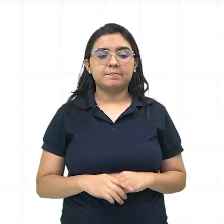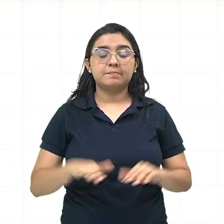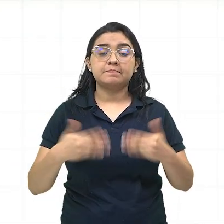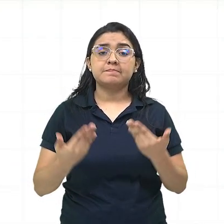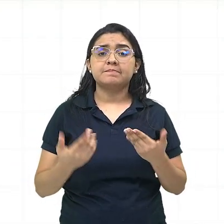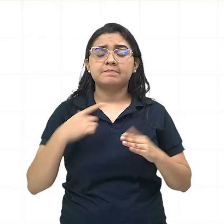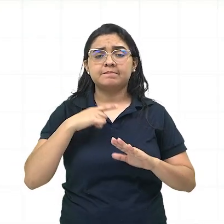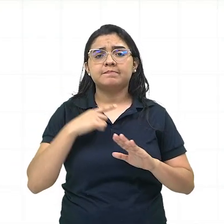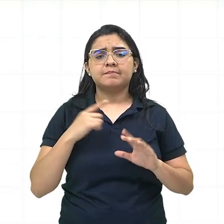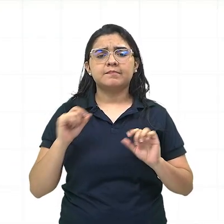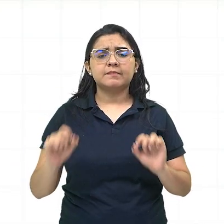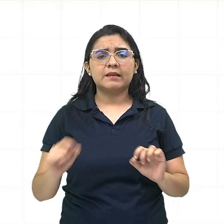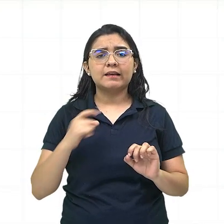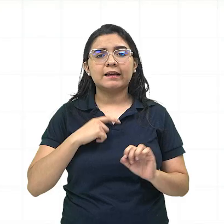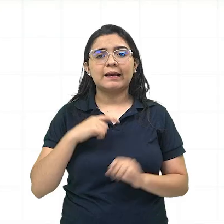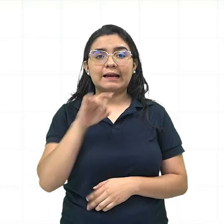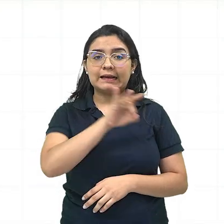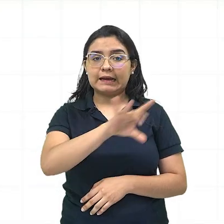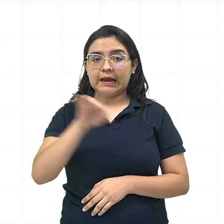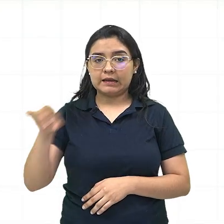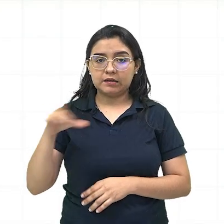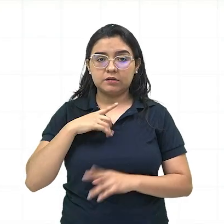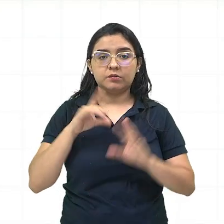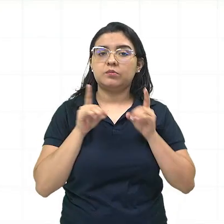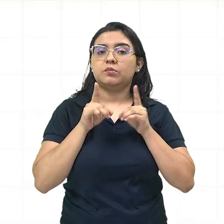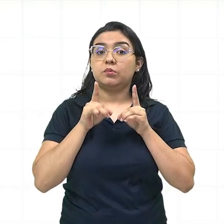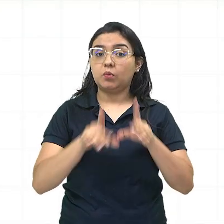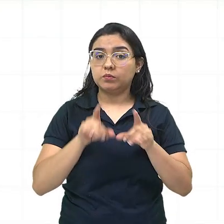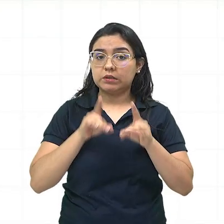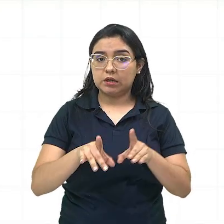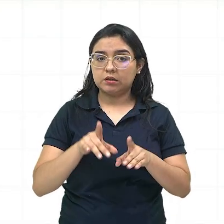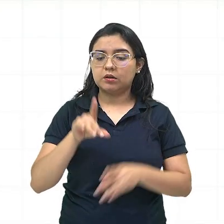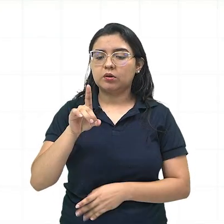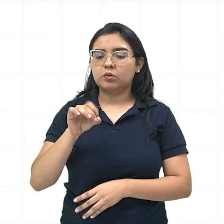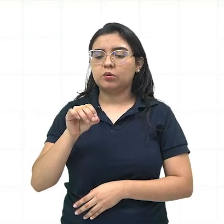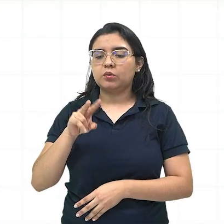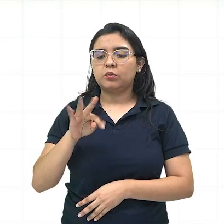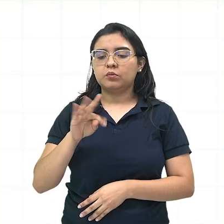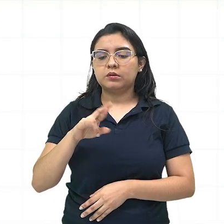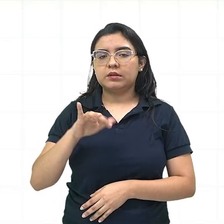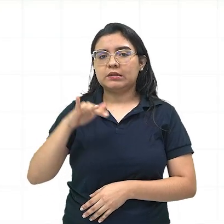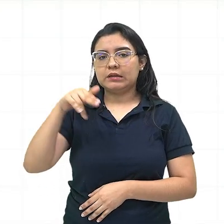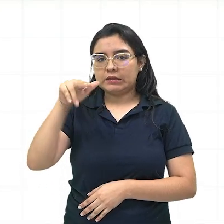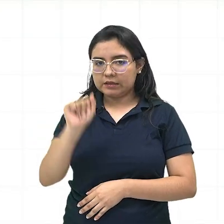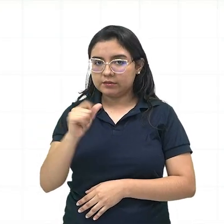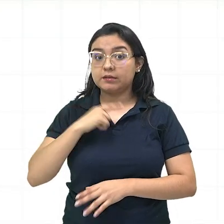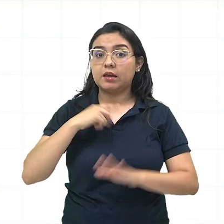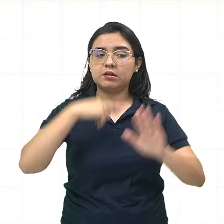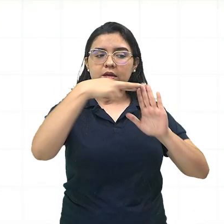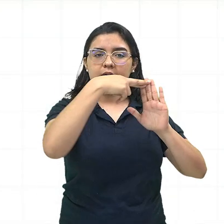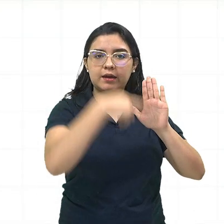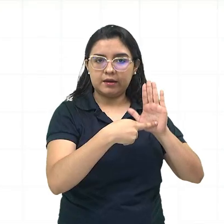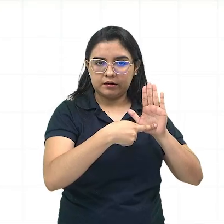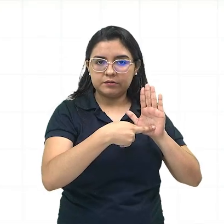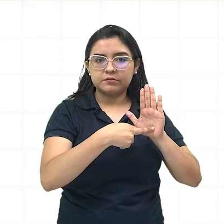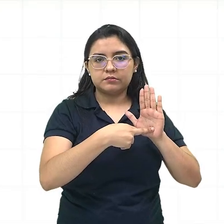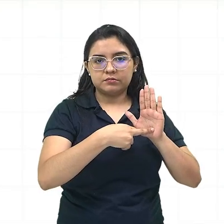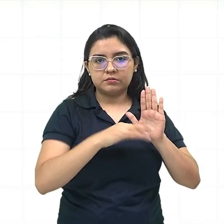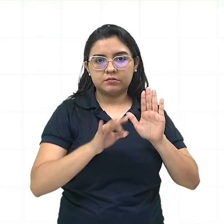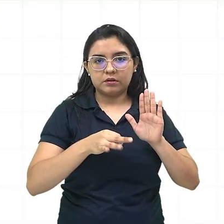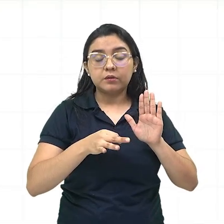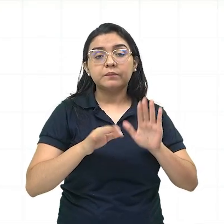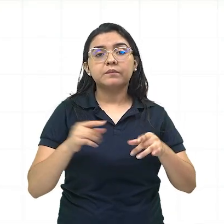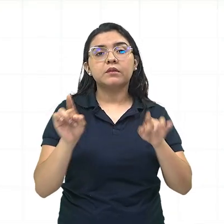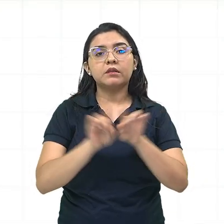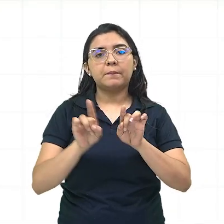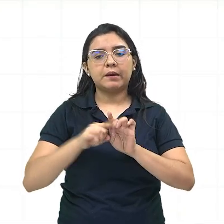Por trás de cada doutrina, você vai perceber regras.